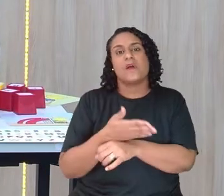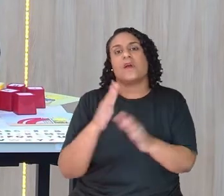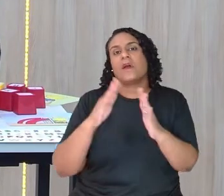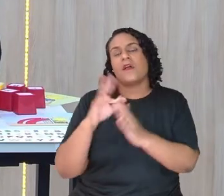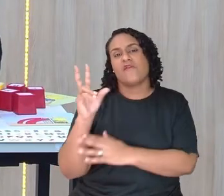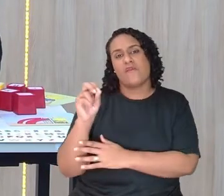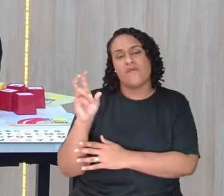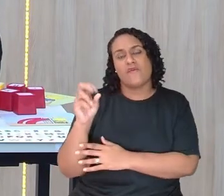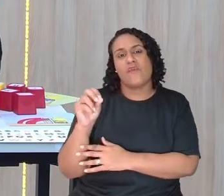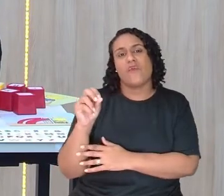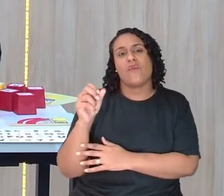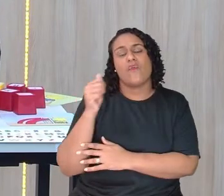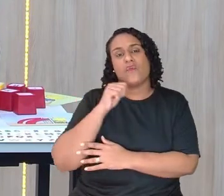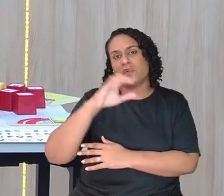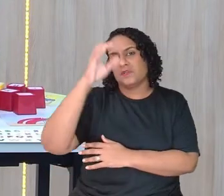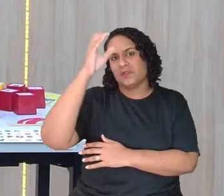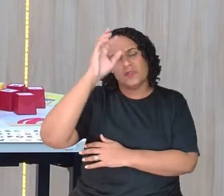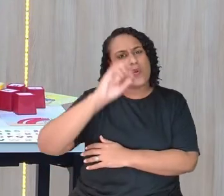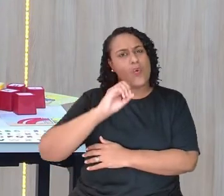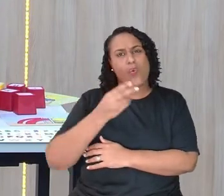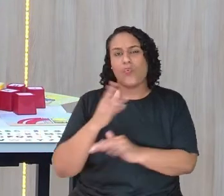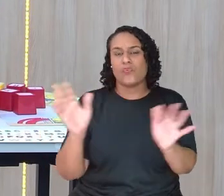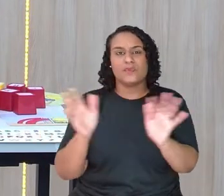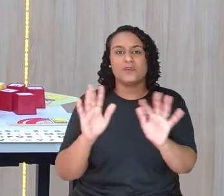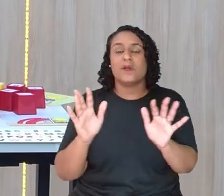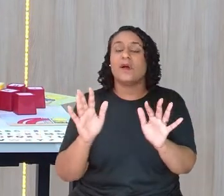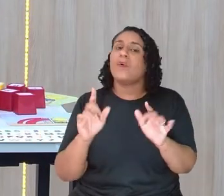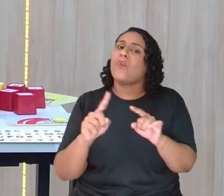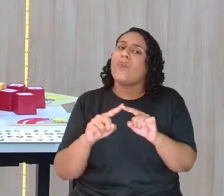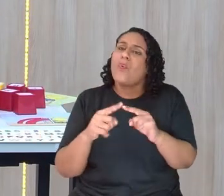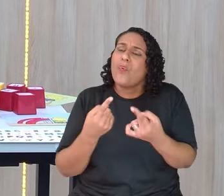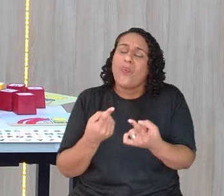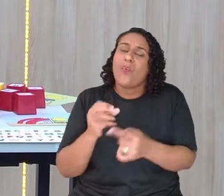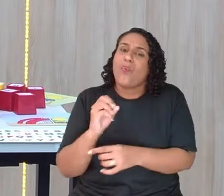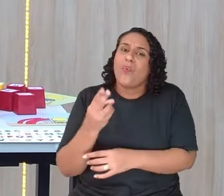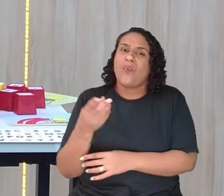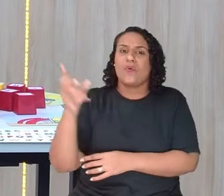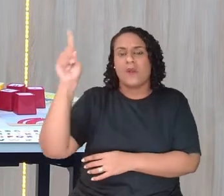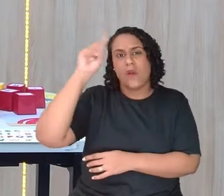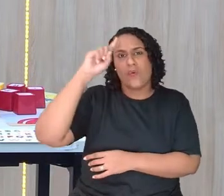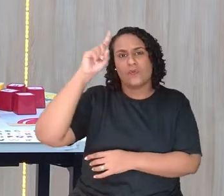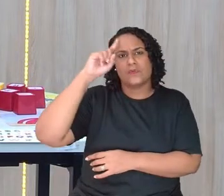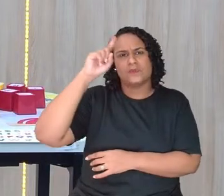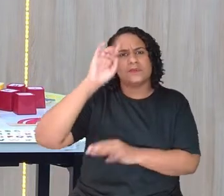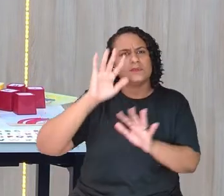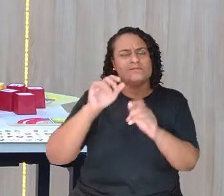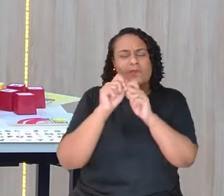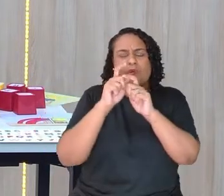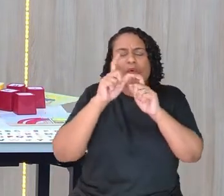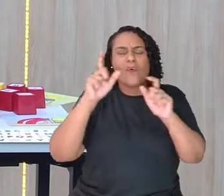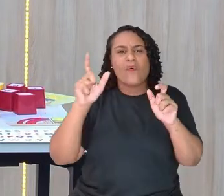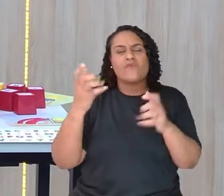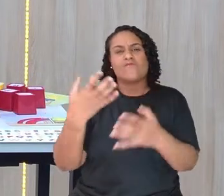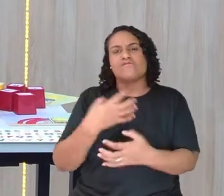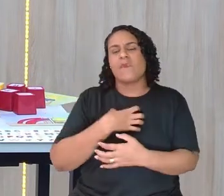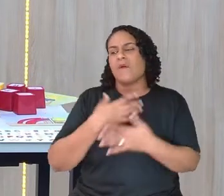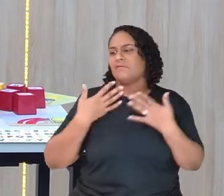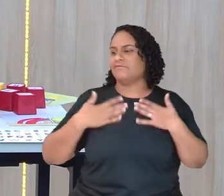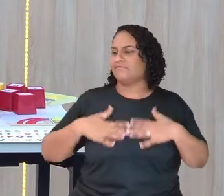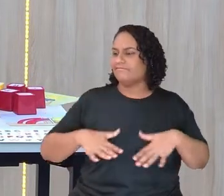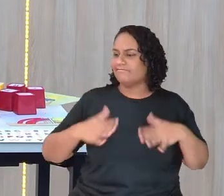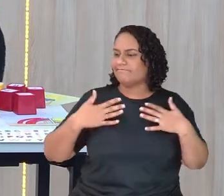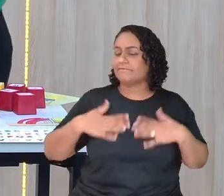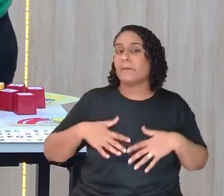da tia, ou não. A rotina dele, ele pode acordar de maneira tranquila, porque tem alguém em